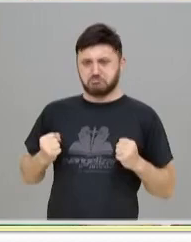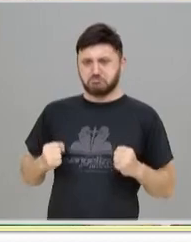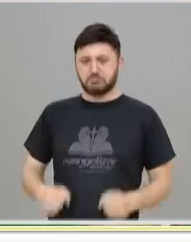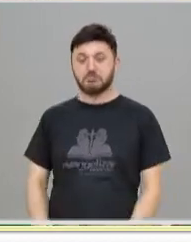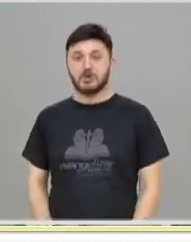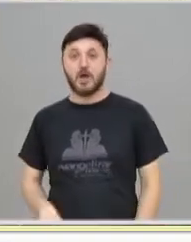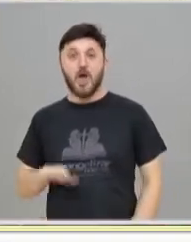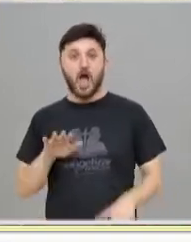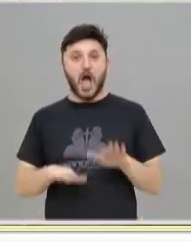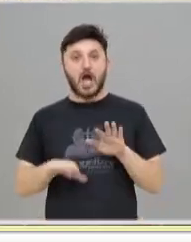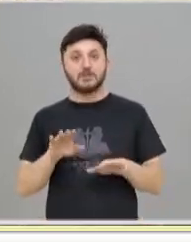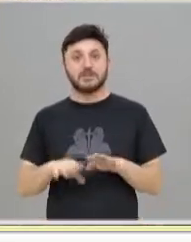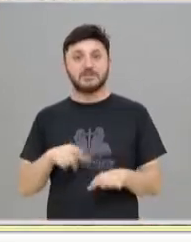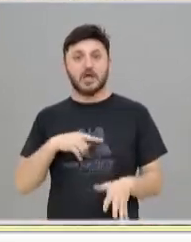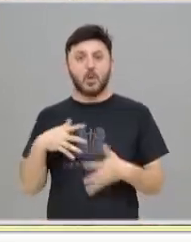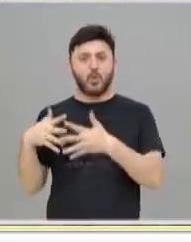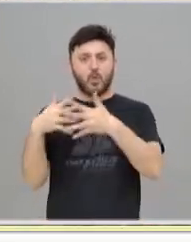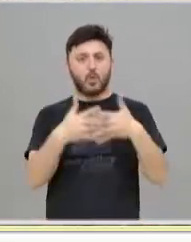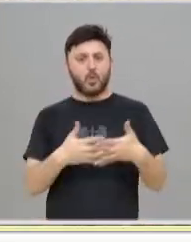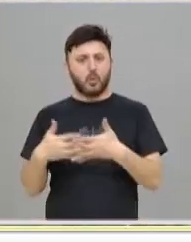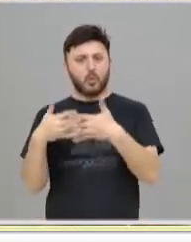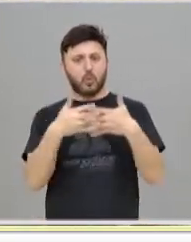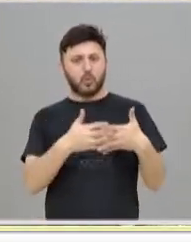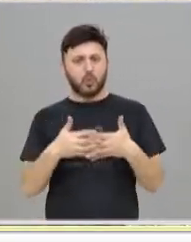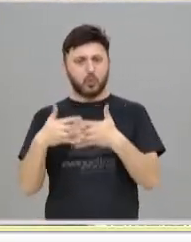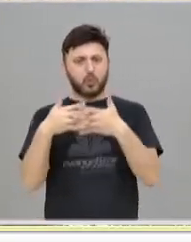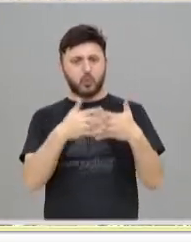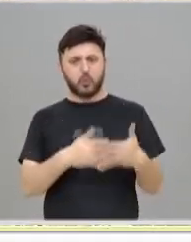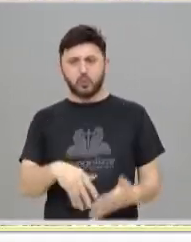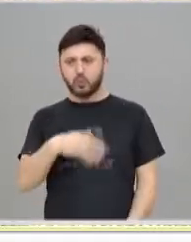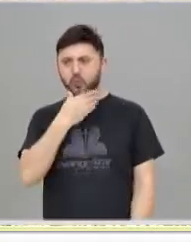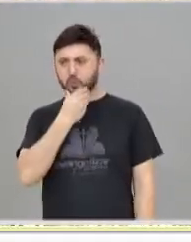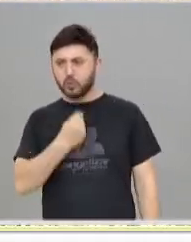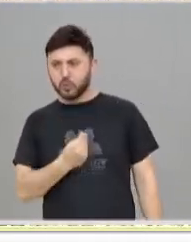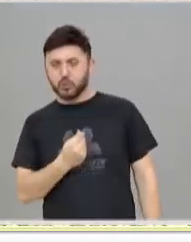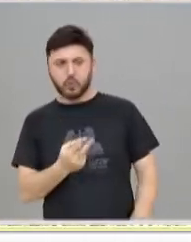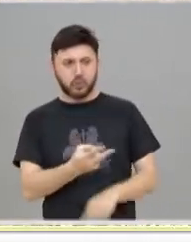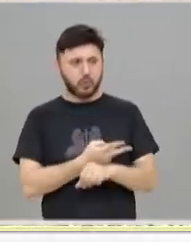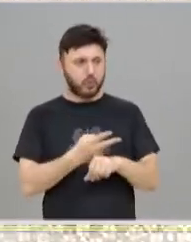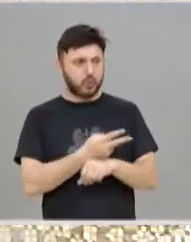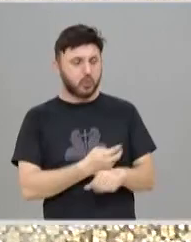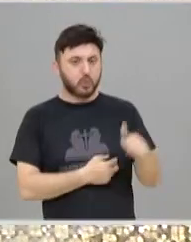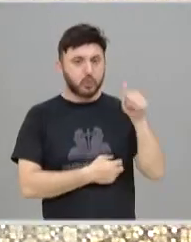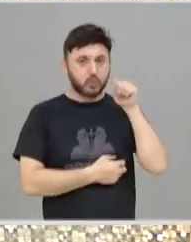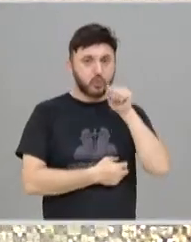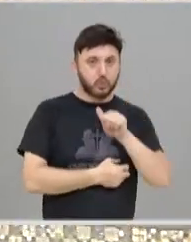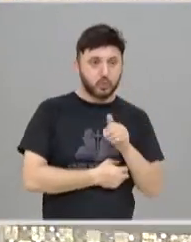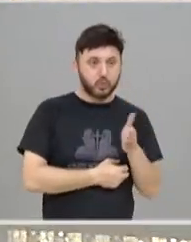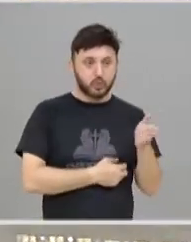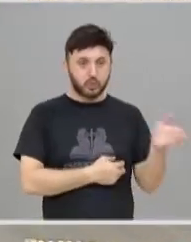E às vezes há uma confusão, o homem procura uma fêmea,